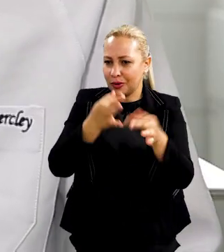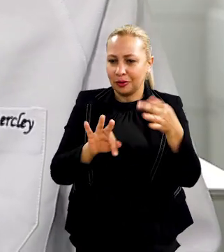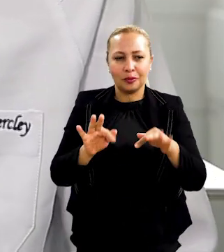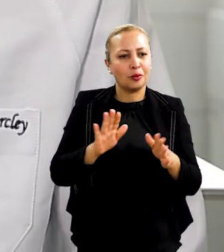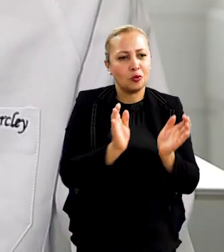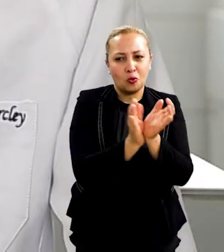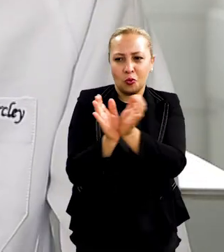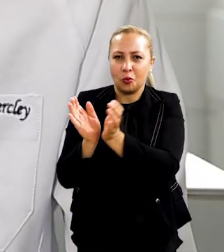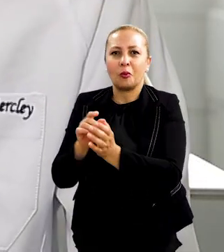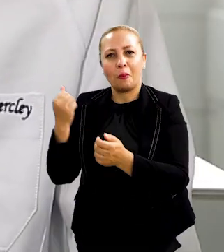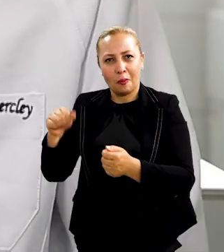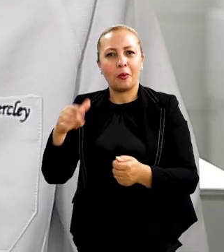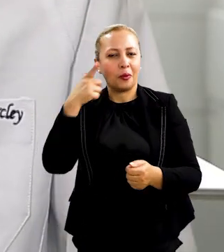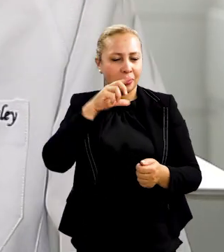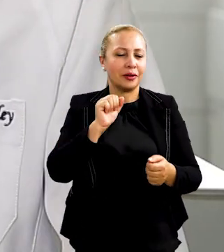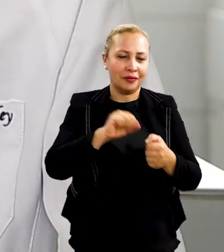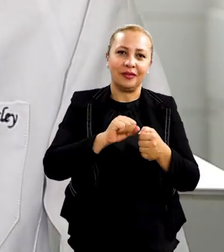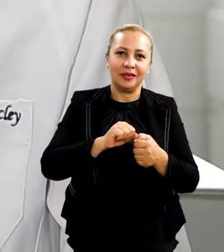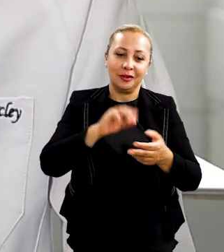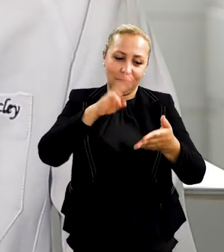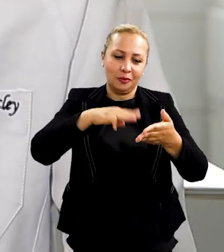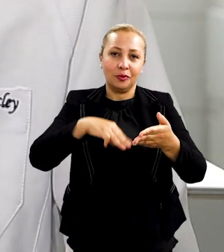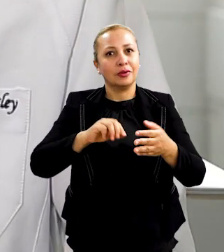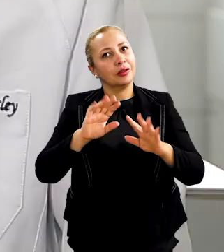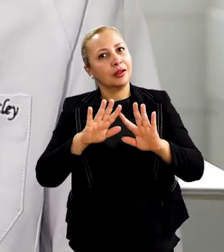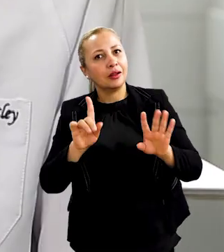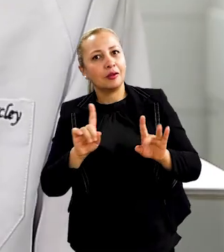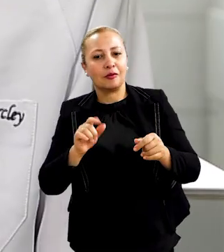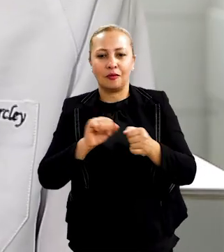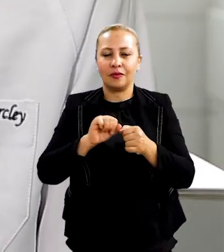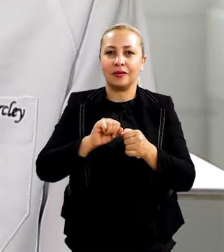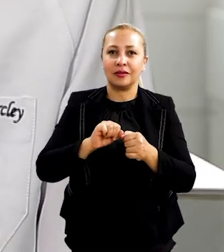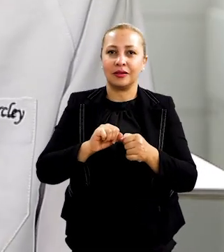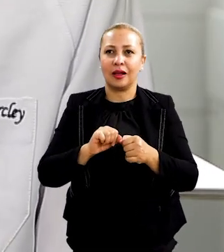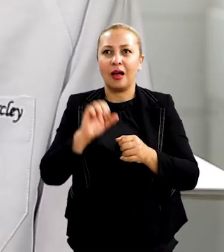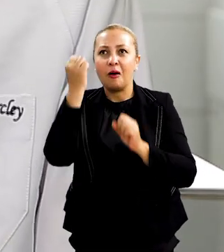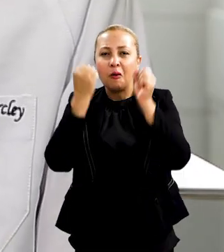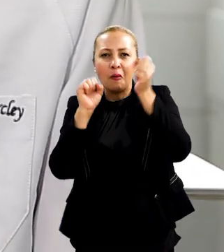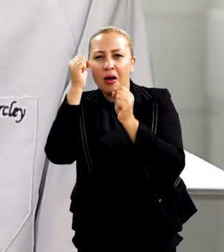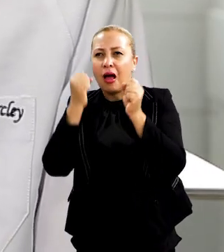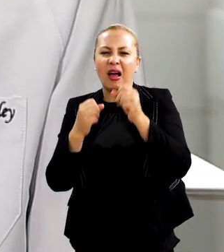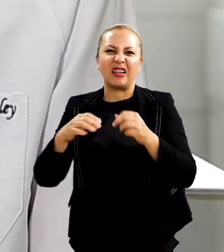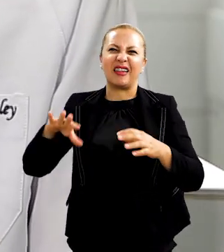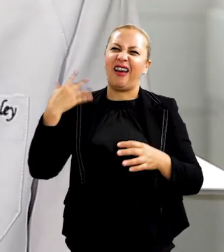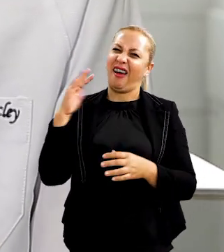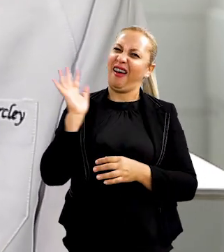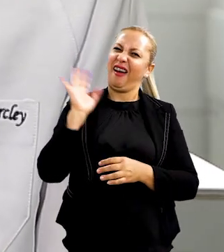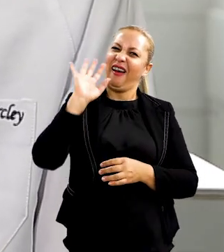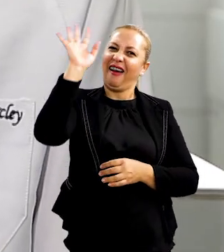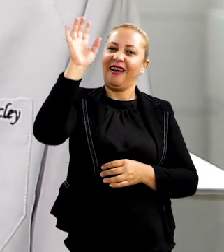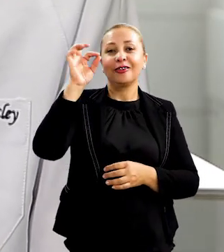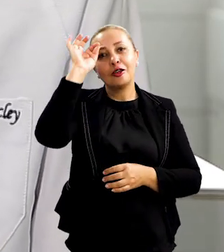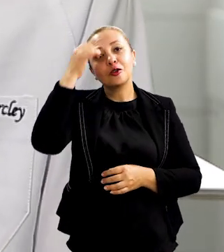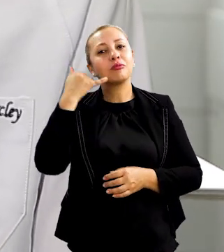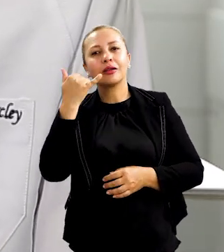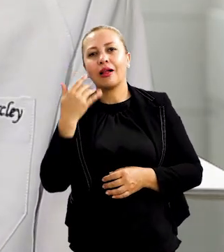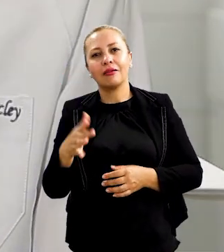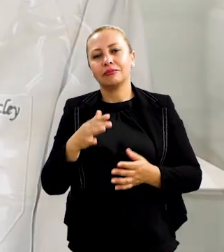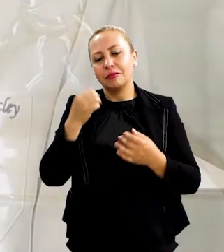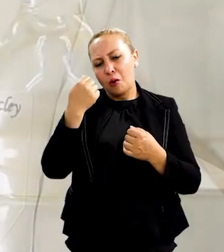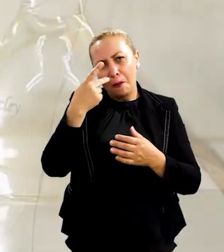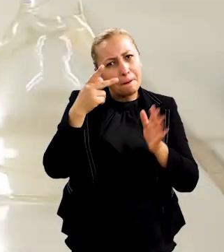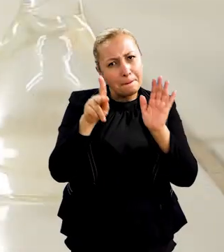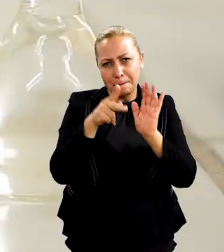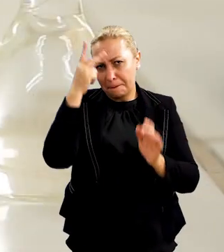ou por qualquer outro químico, consegue fazer essa metodologia. Uma vez que não vai trabalhar com equipamentos que são relativamente caros, a gente vai trabalhar com smartphone, então você